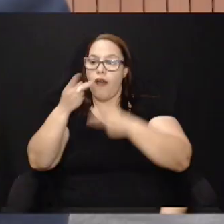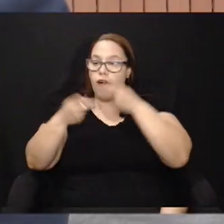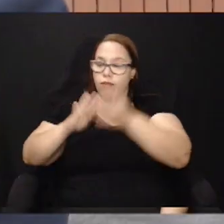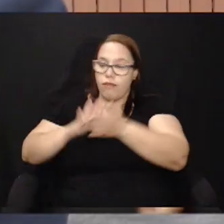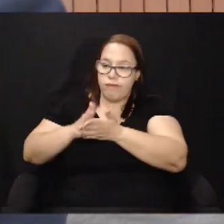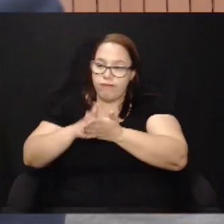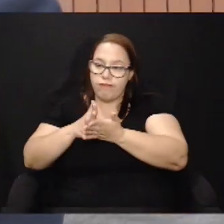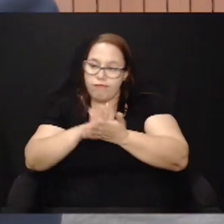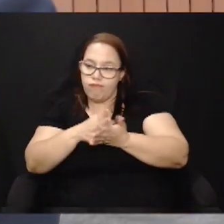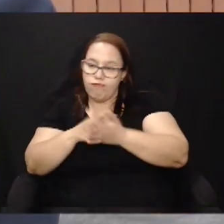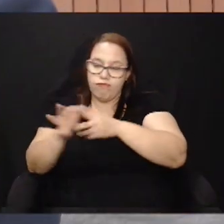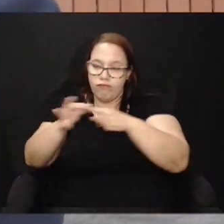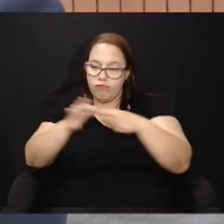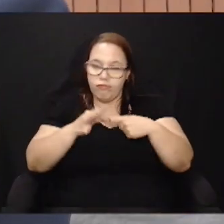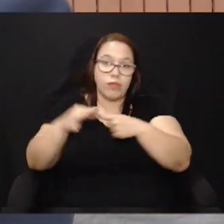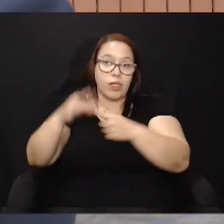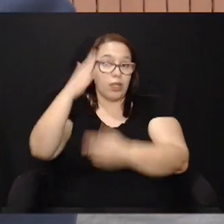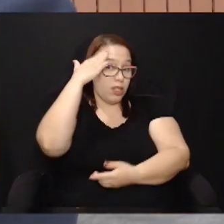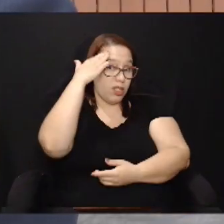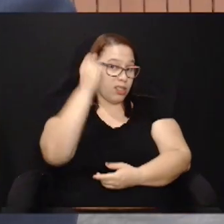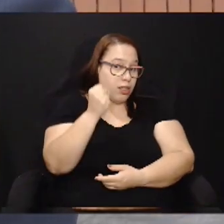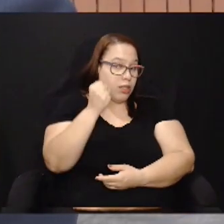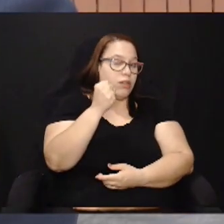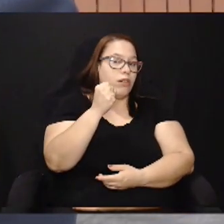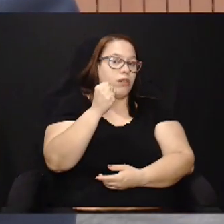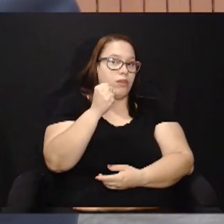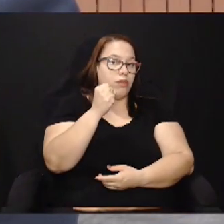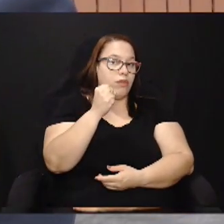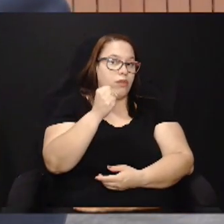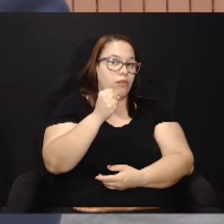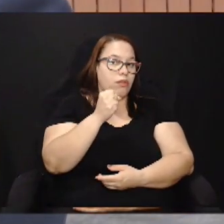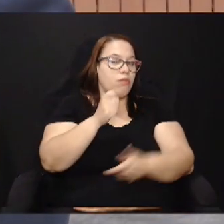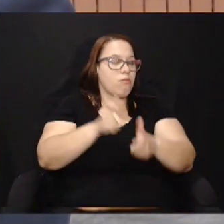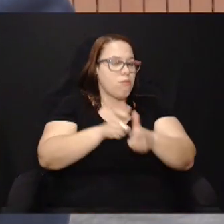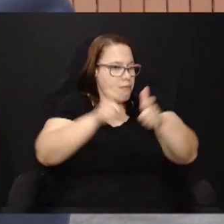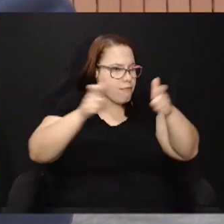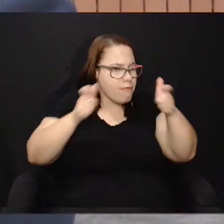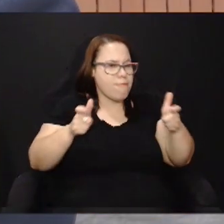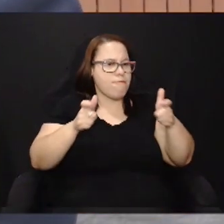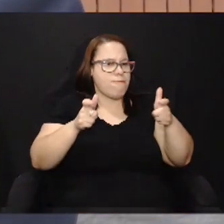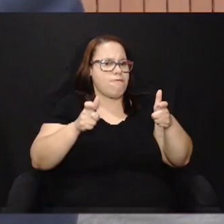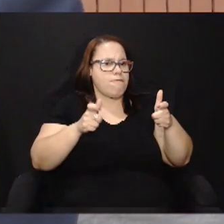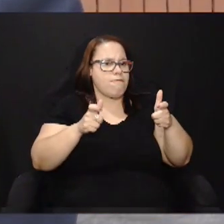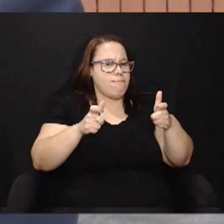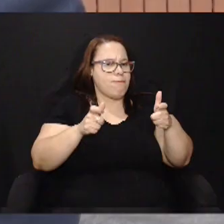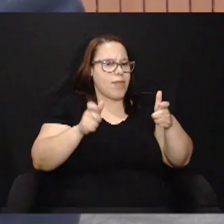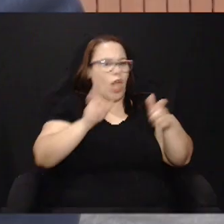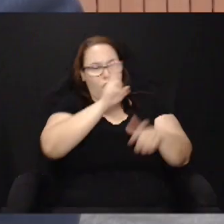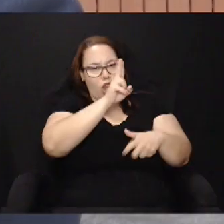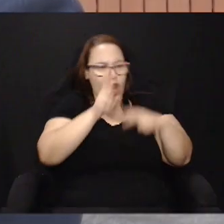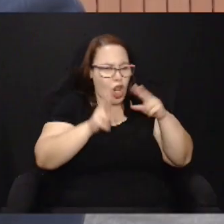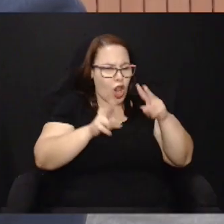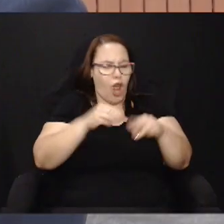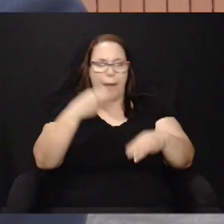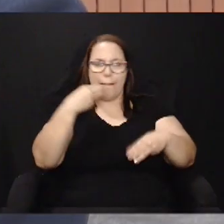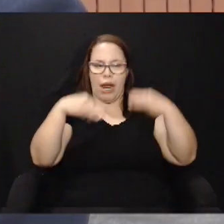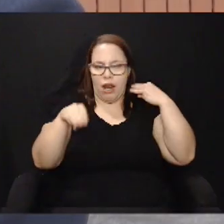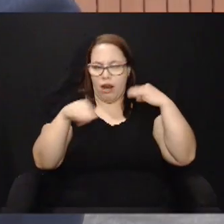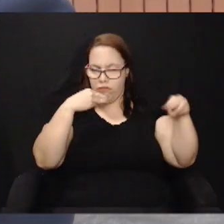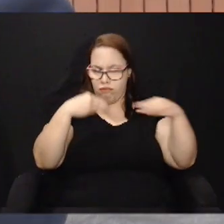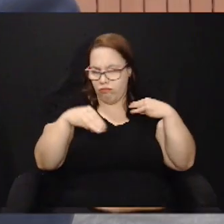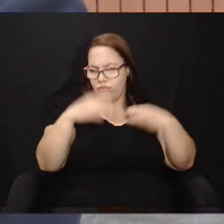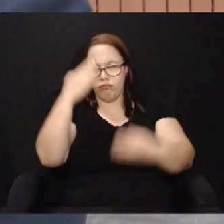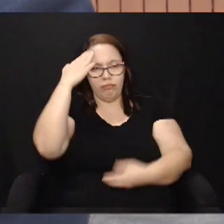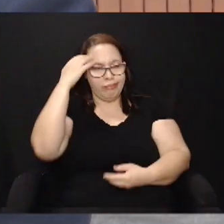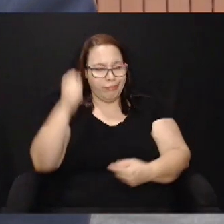nós sabemos que tradicionalmente é uma das do grande gênero da música, né? E sabemos como a periferia